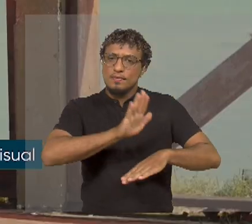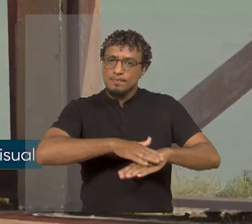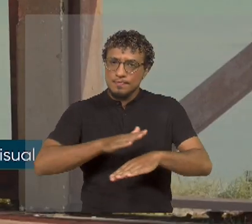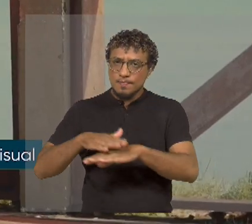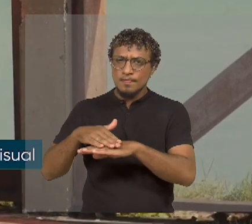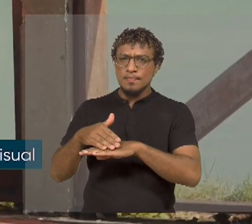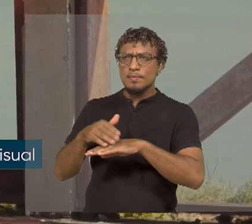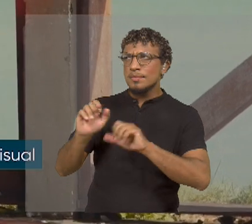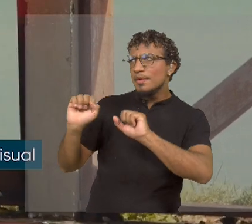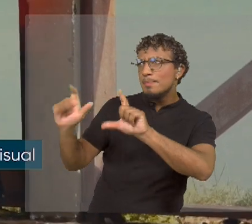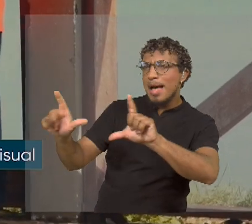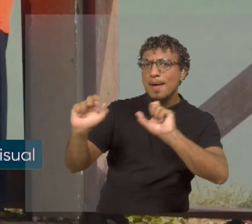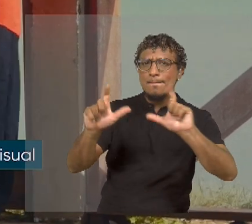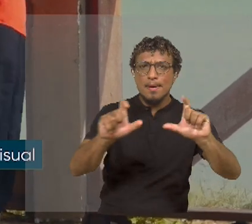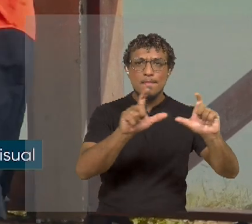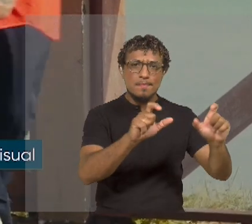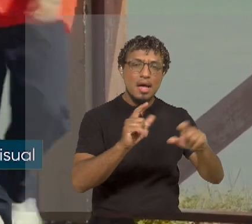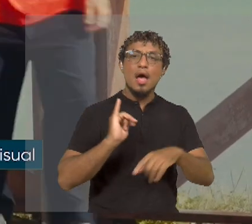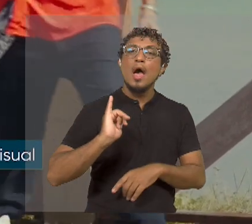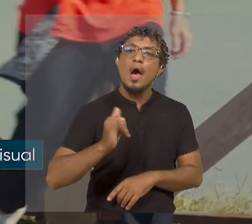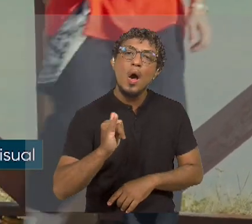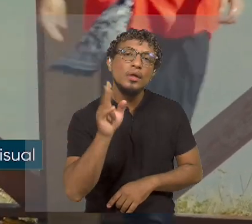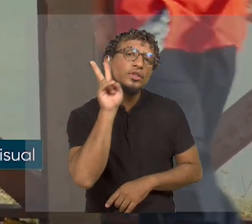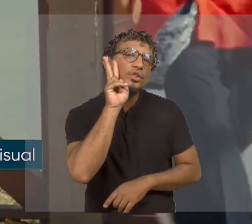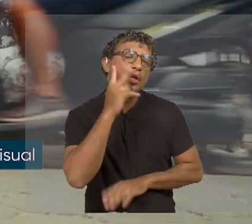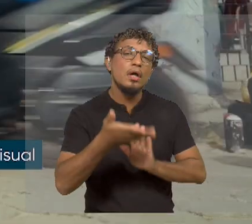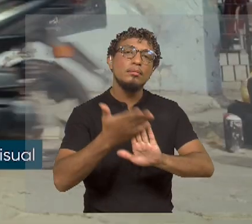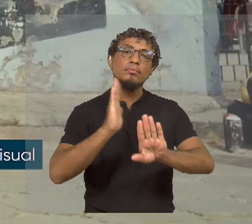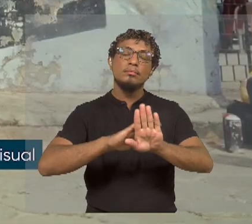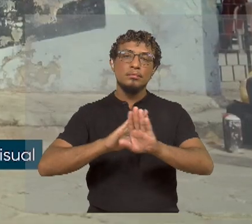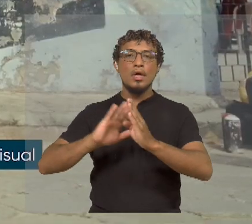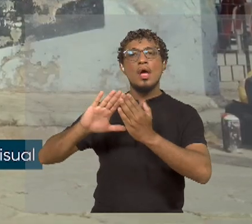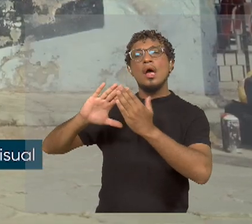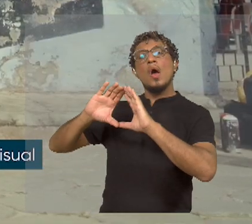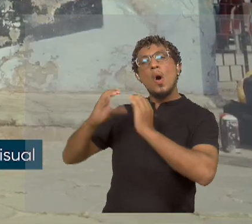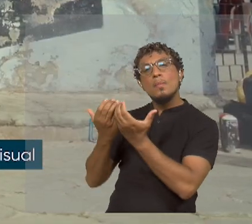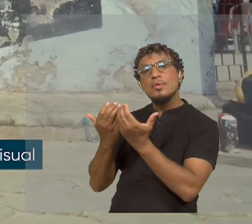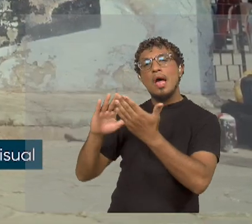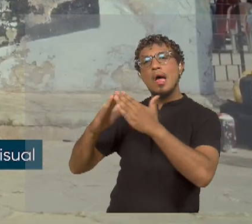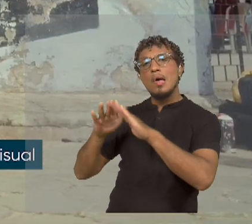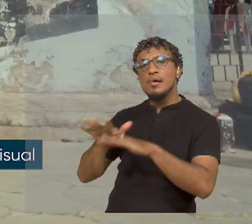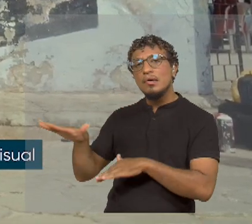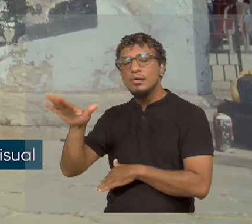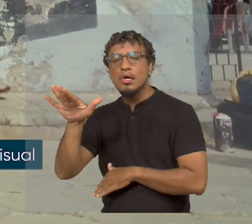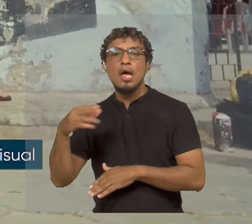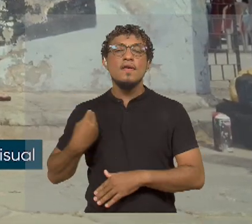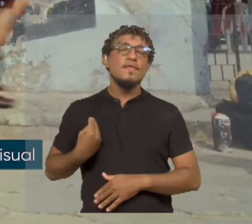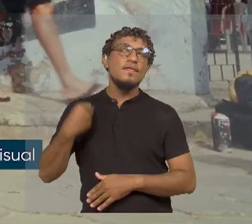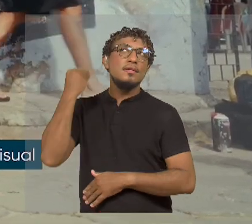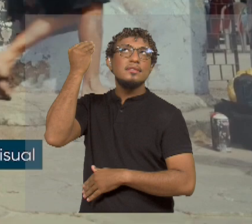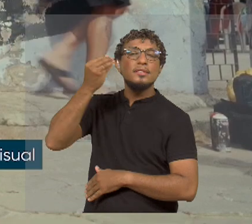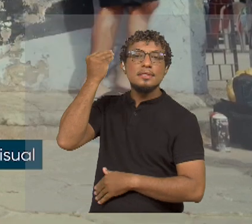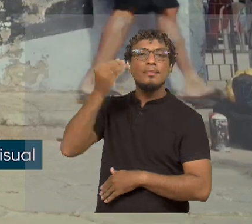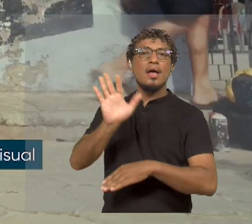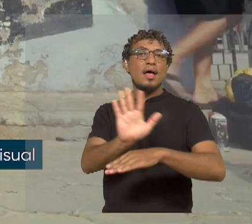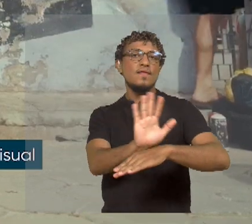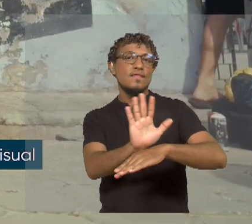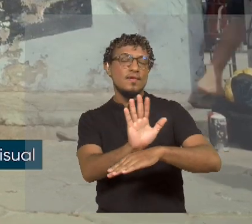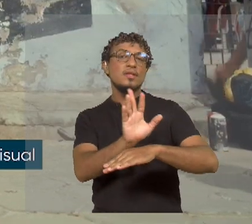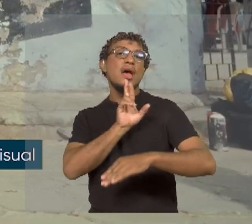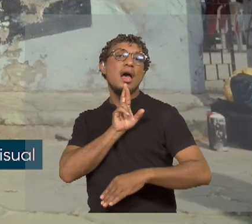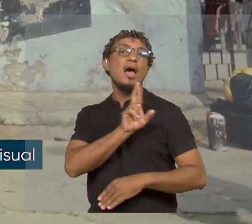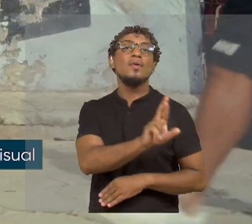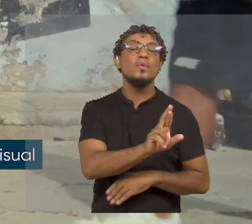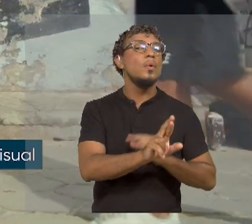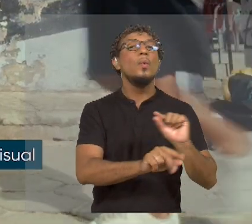As imagens contam histórias das comunidades, vivências de amor e de luta embalam o vídeo, que é resultado do